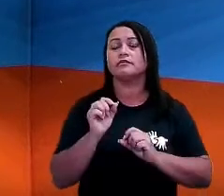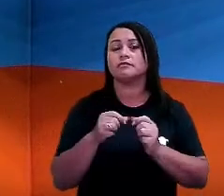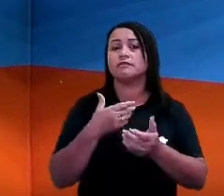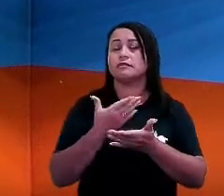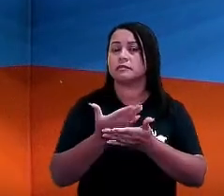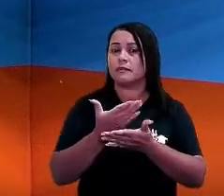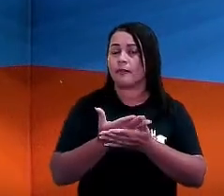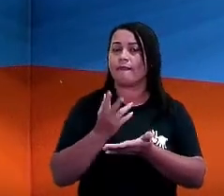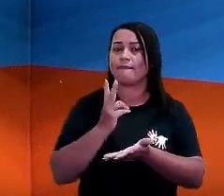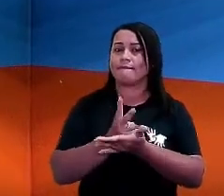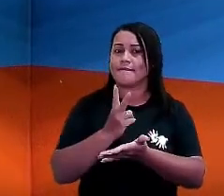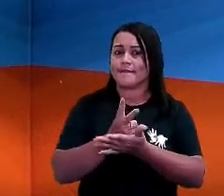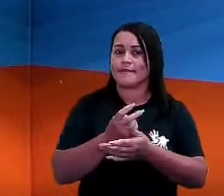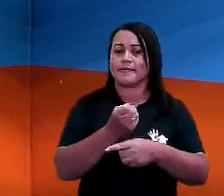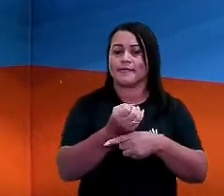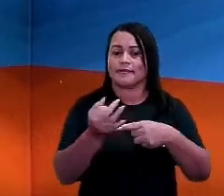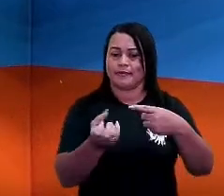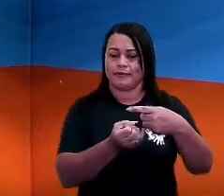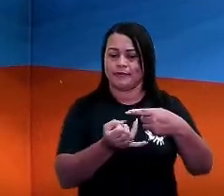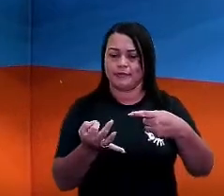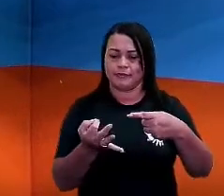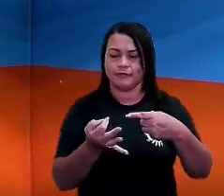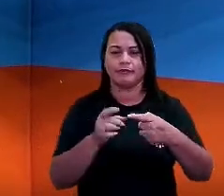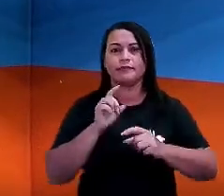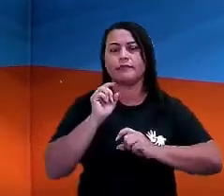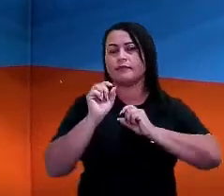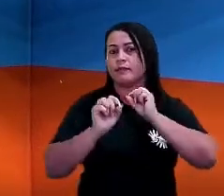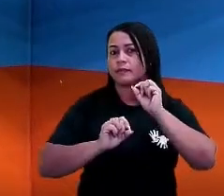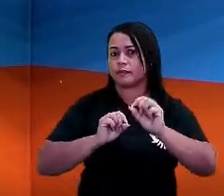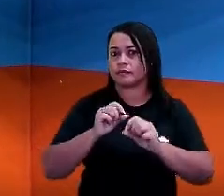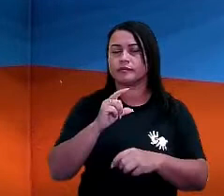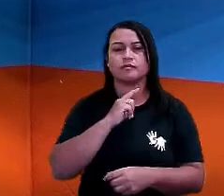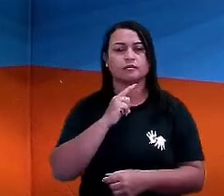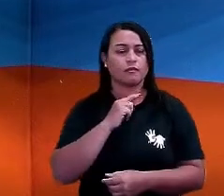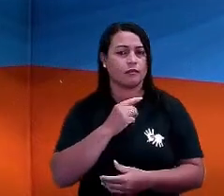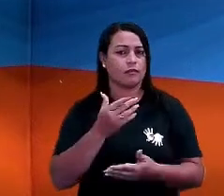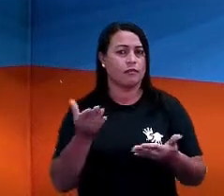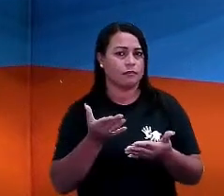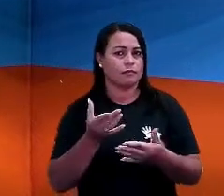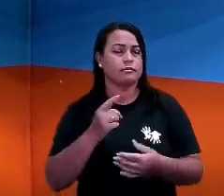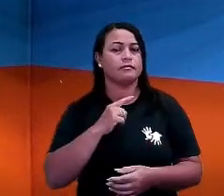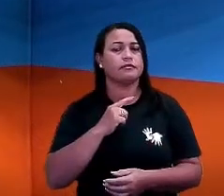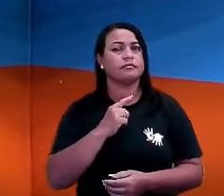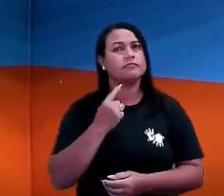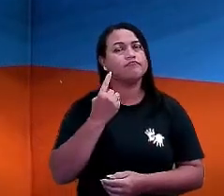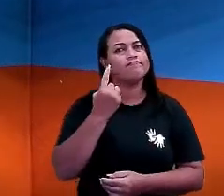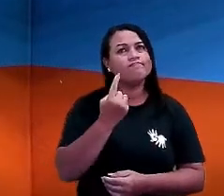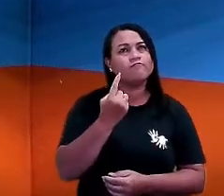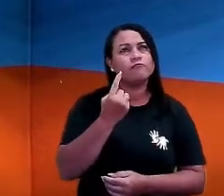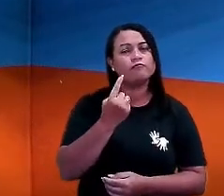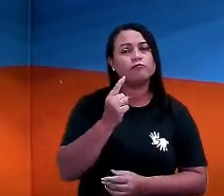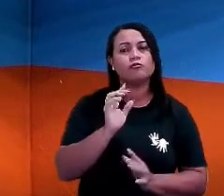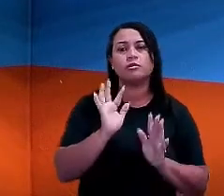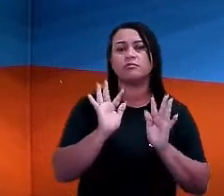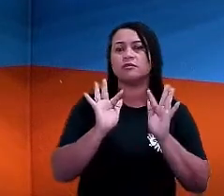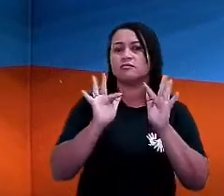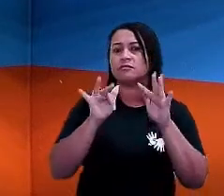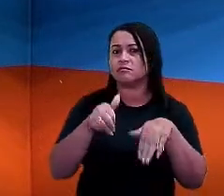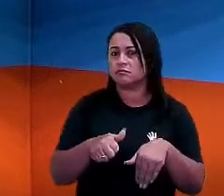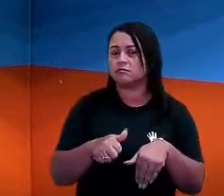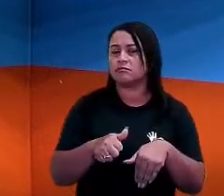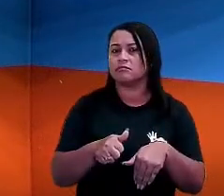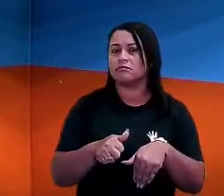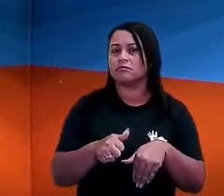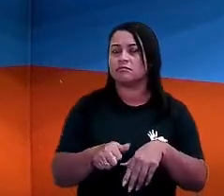de fração, tá certo? Então, temos essa e temos mais uma, se não me engano, para fechar